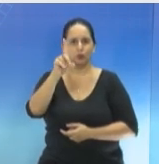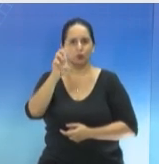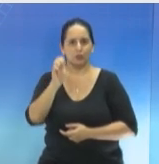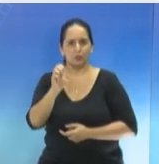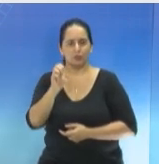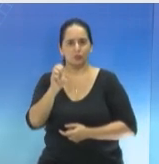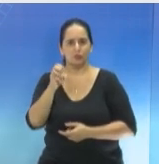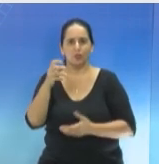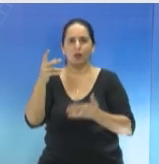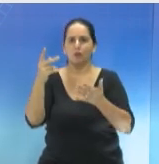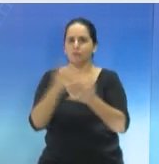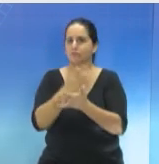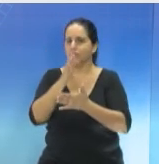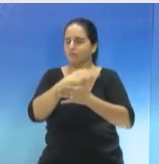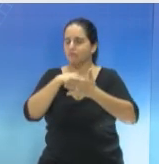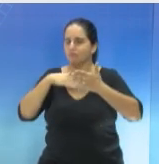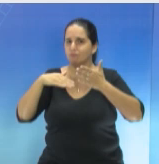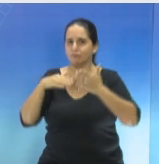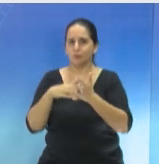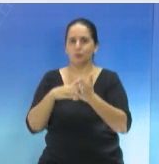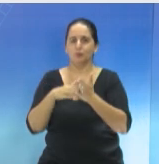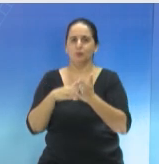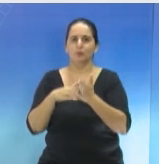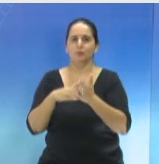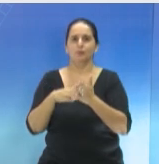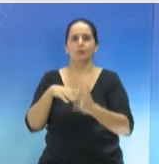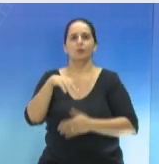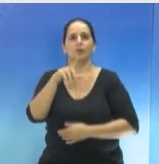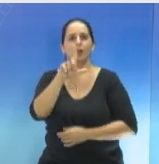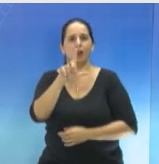mundo acabou de se desvendar.